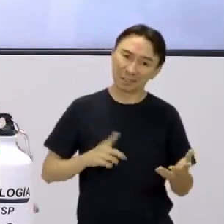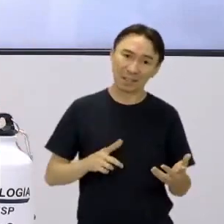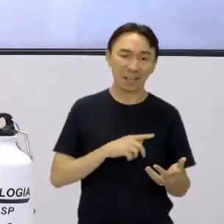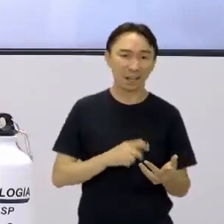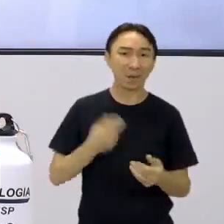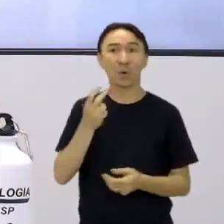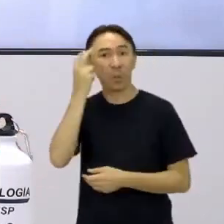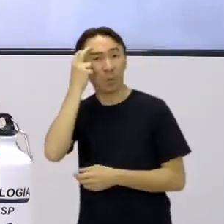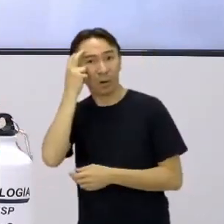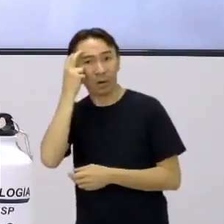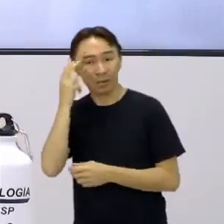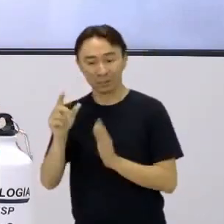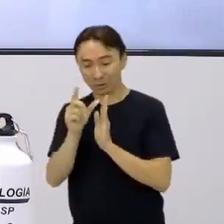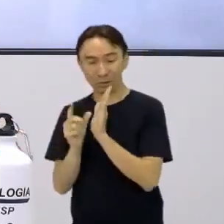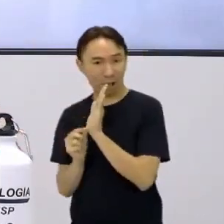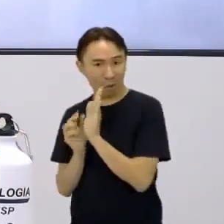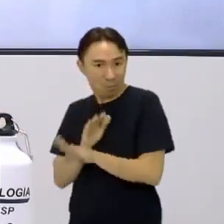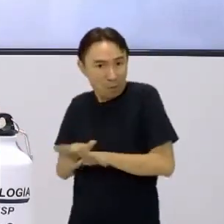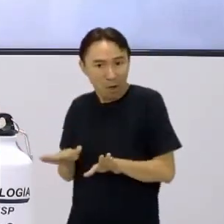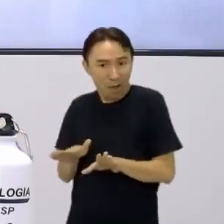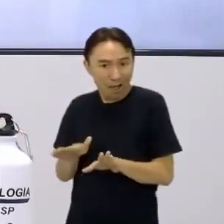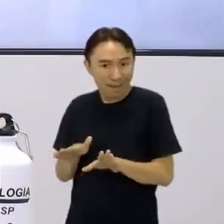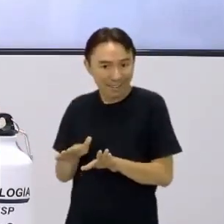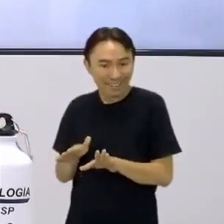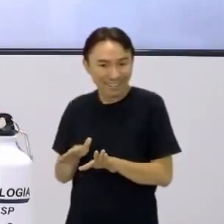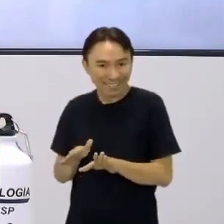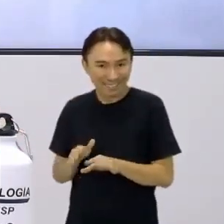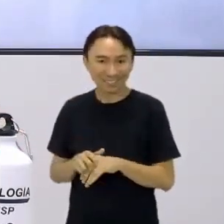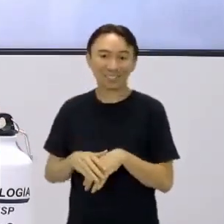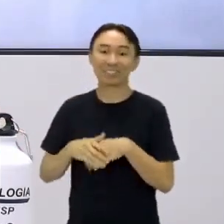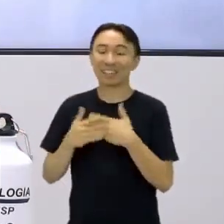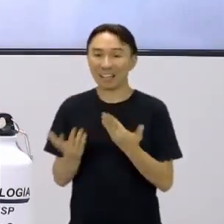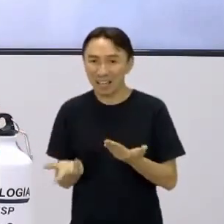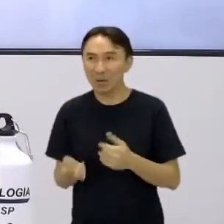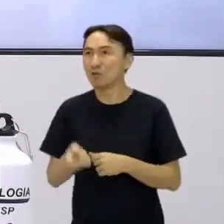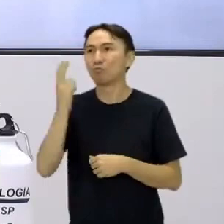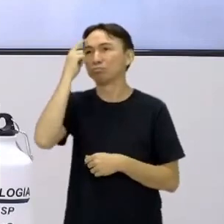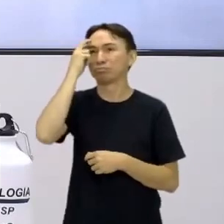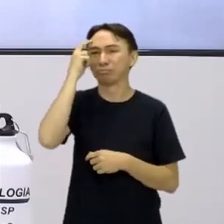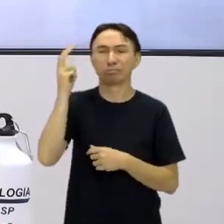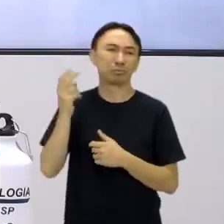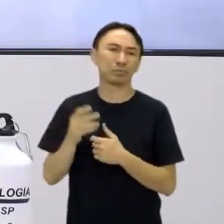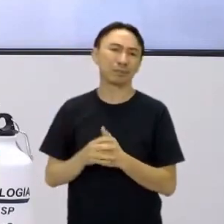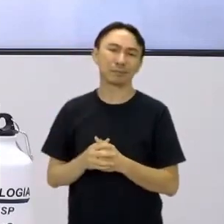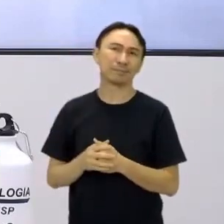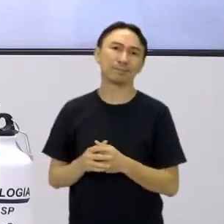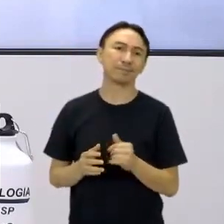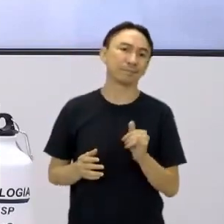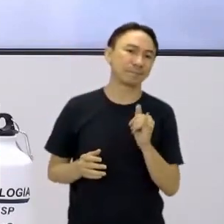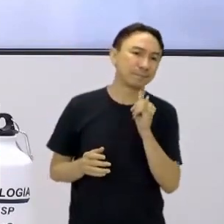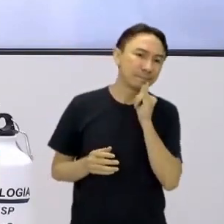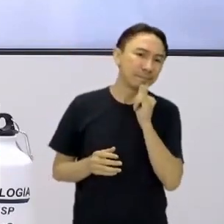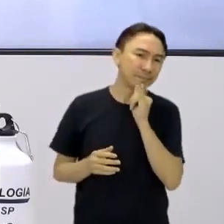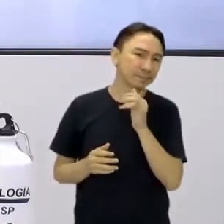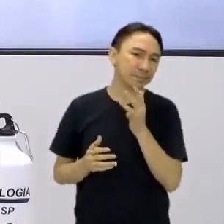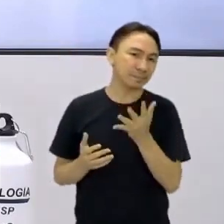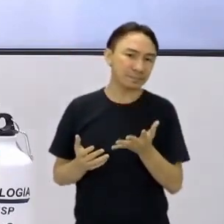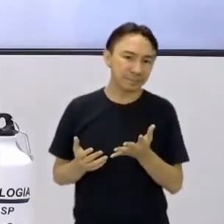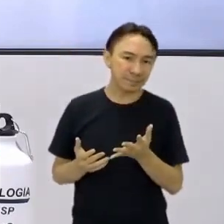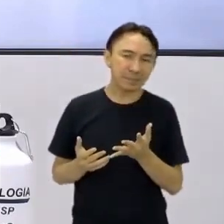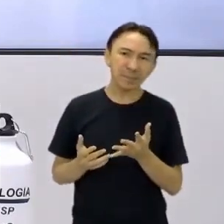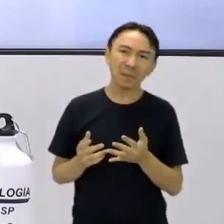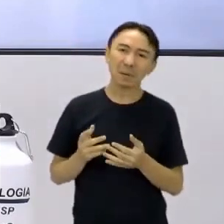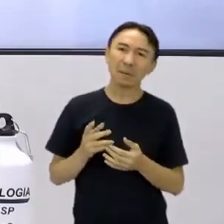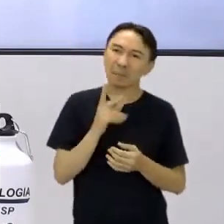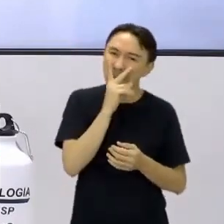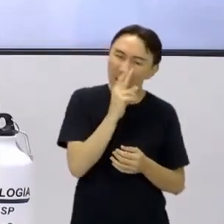funcionam justamente no ambiente digital. Por isso que ela não é uma cultura, por exemplo... A gente olha para ela um pouco